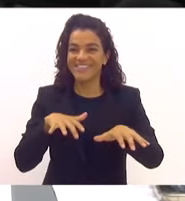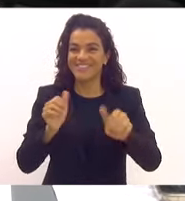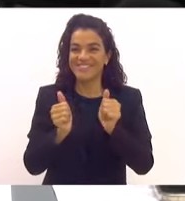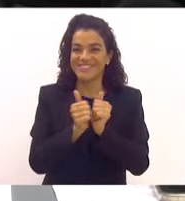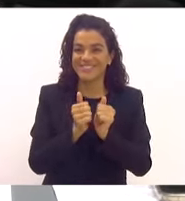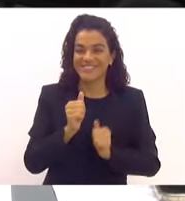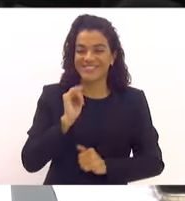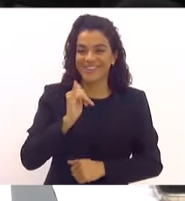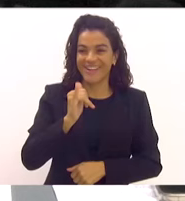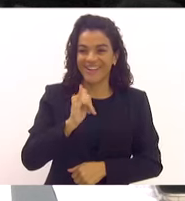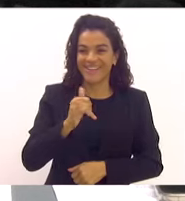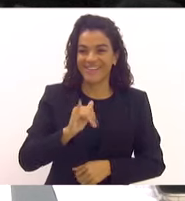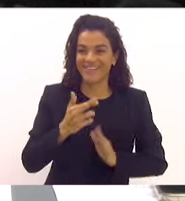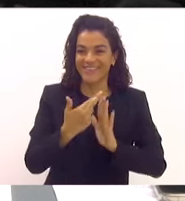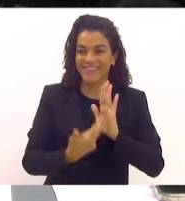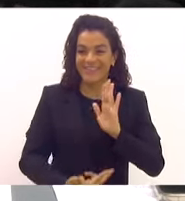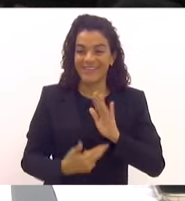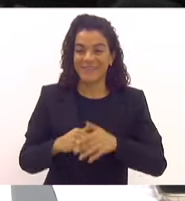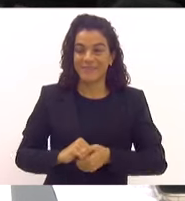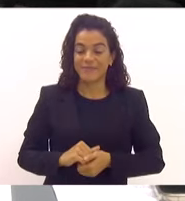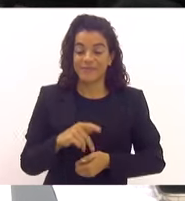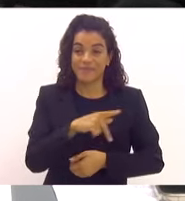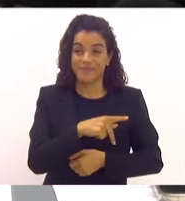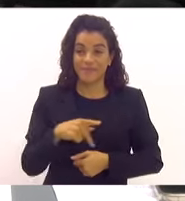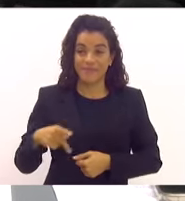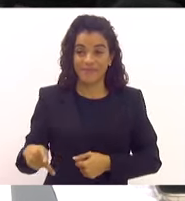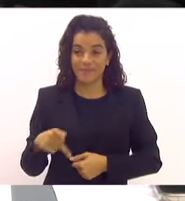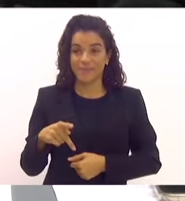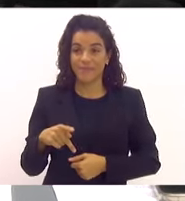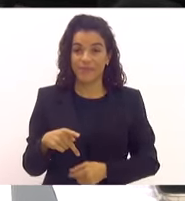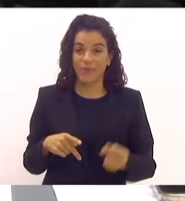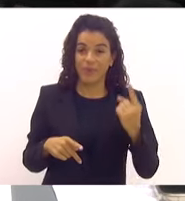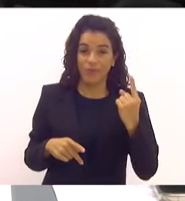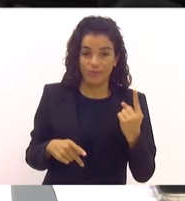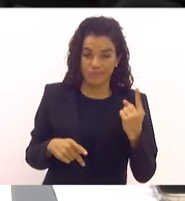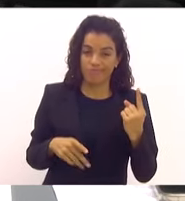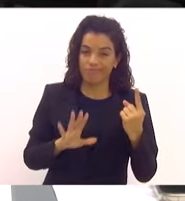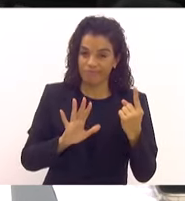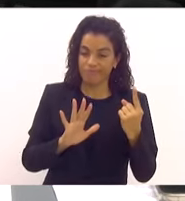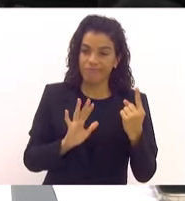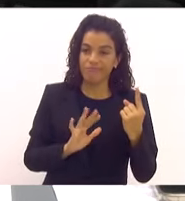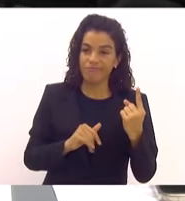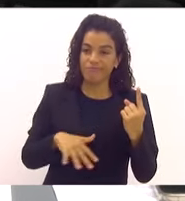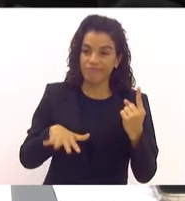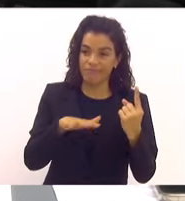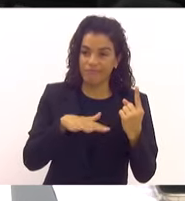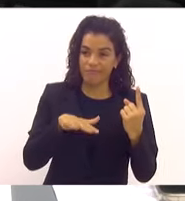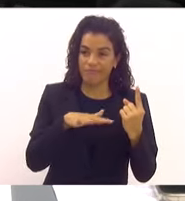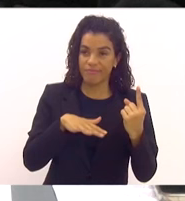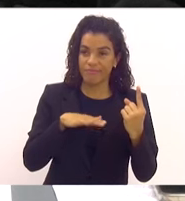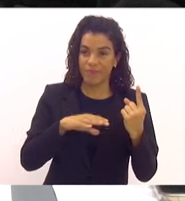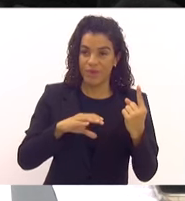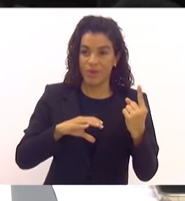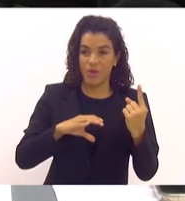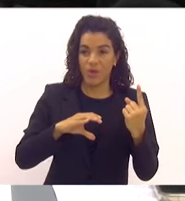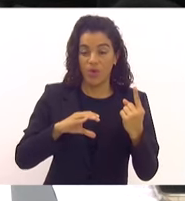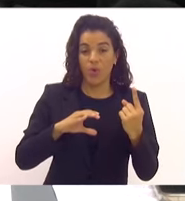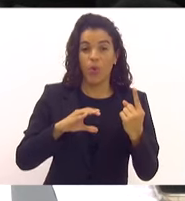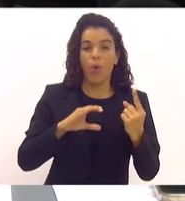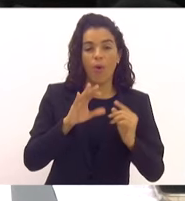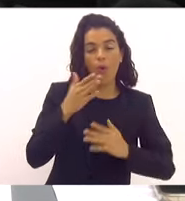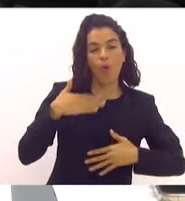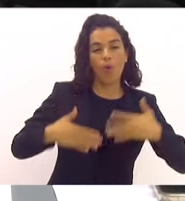Lógico, deputado Luiz Paulo. Presidente, de um... O climatério e a